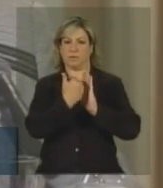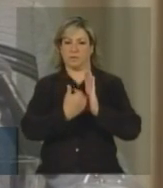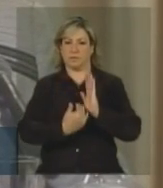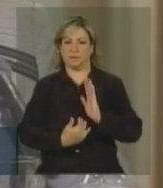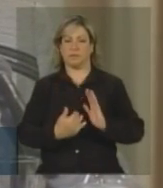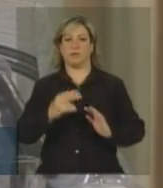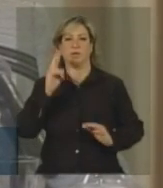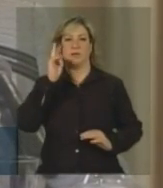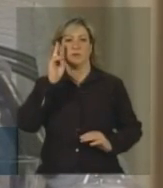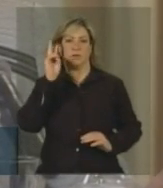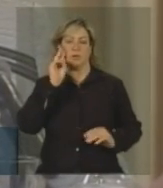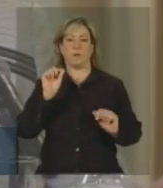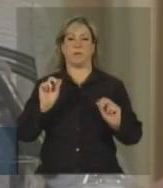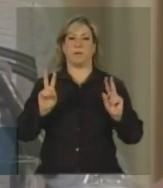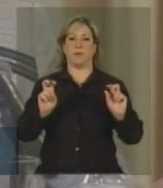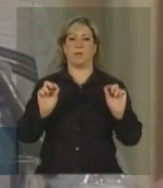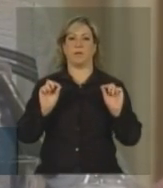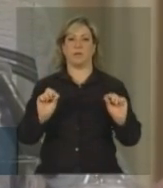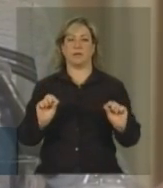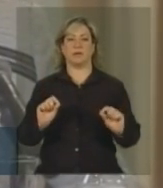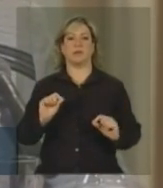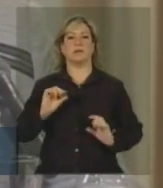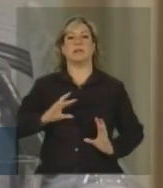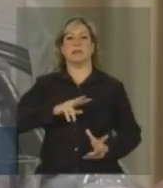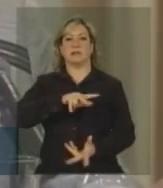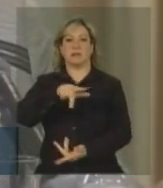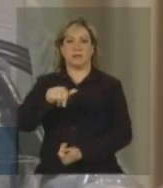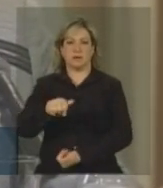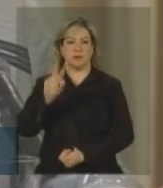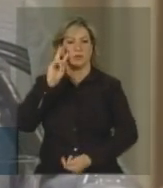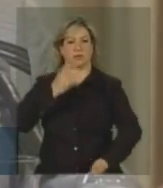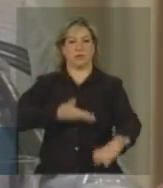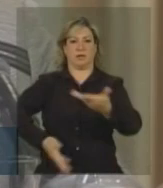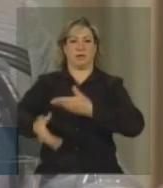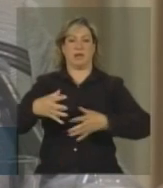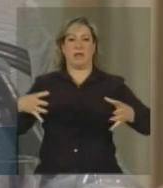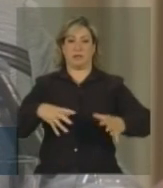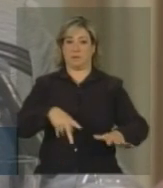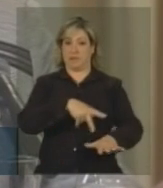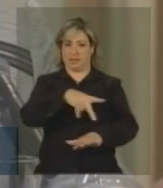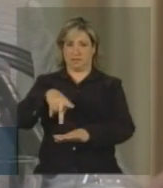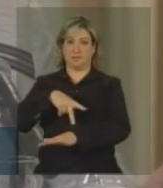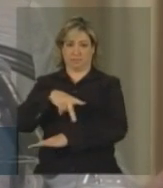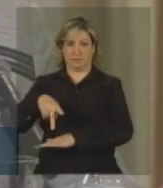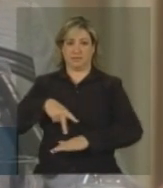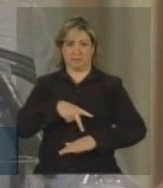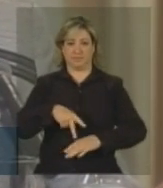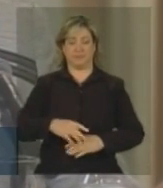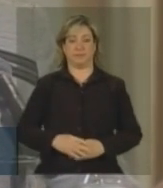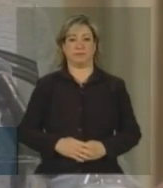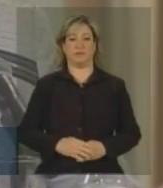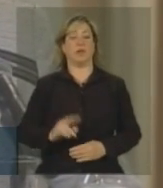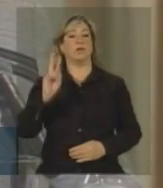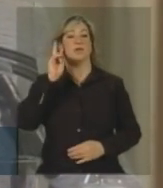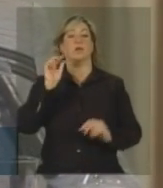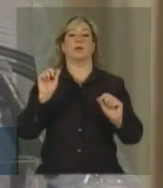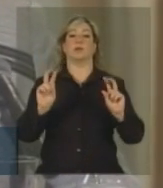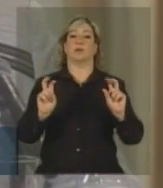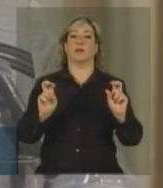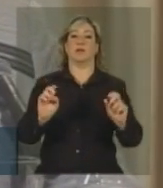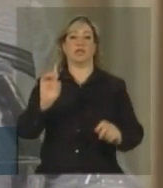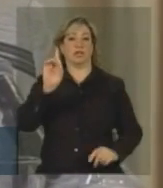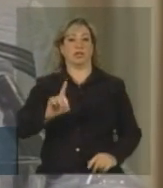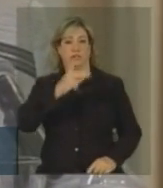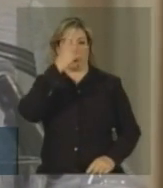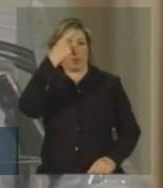relativos à pauta internacional das relações entre as nações. A questão dos